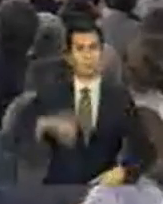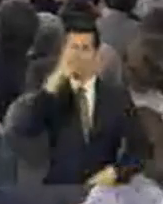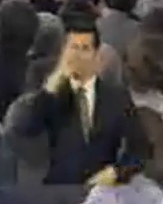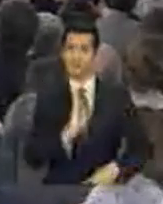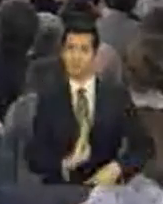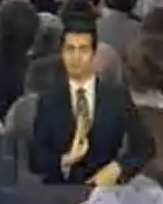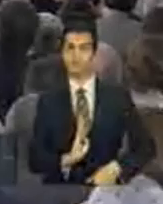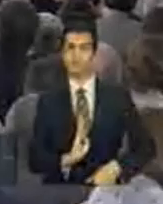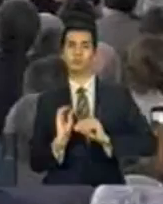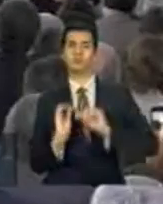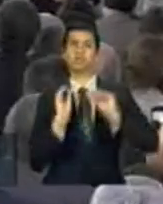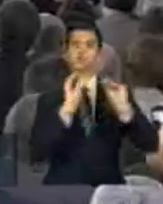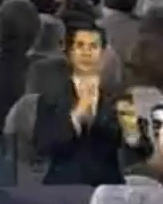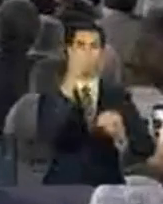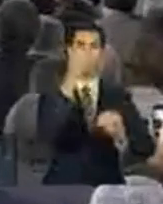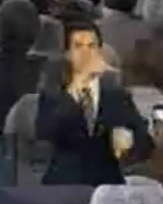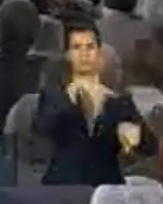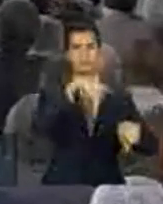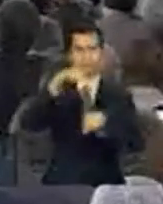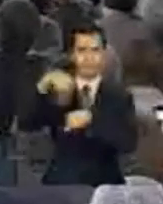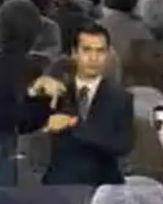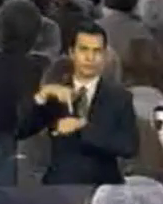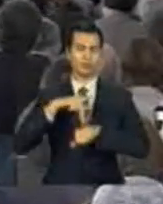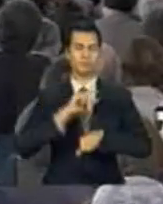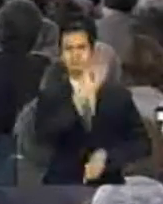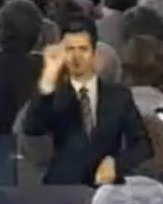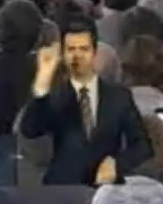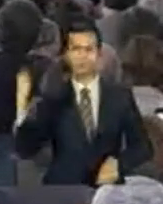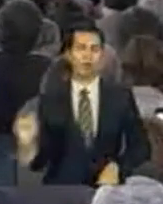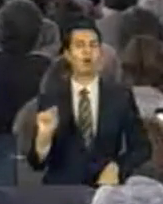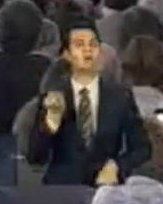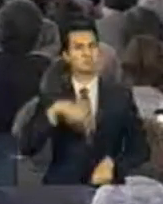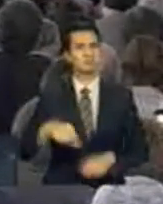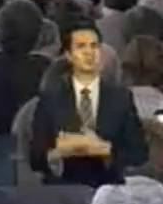embaixadores nos países que participam do programa.